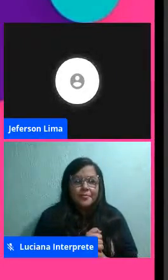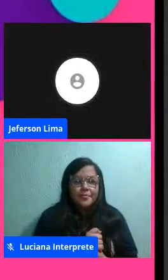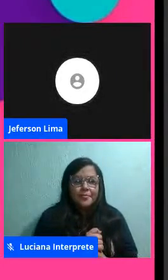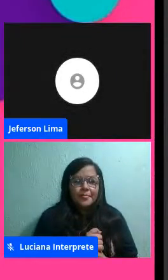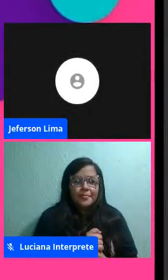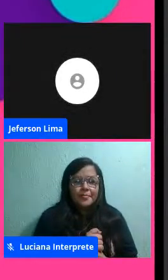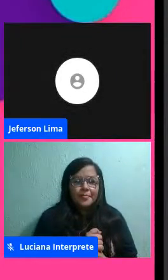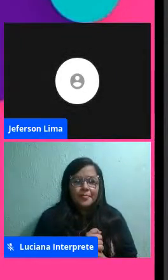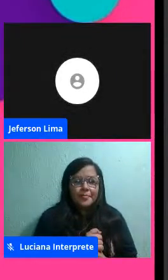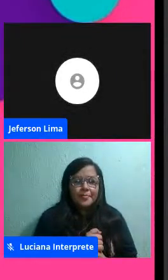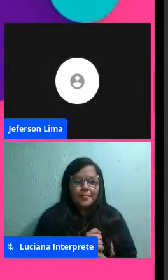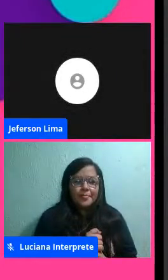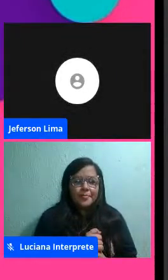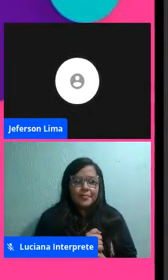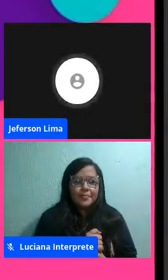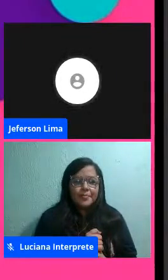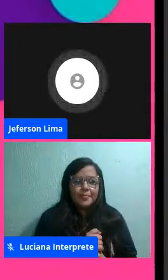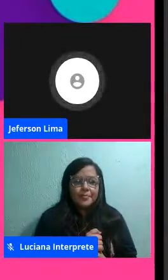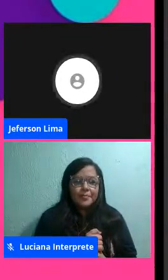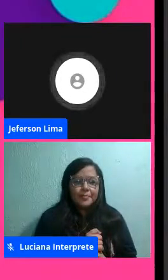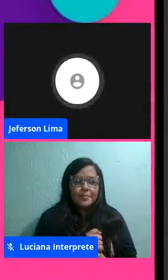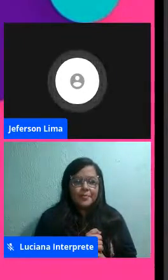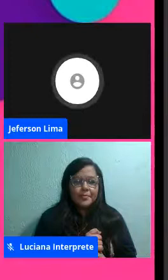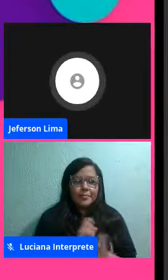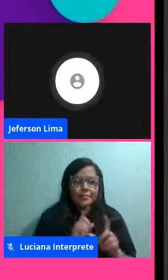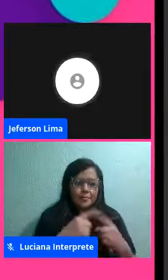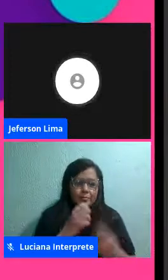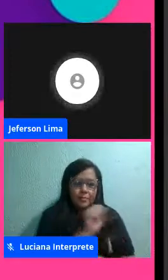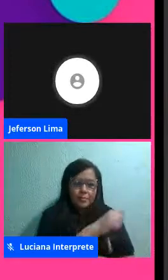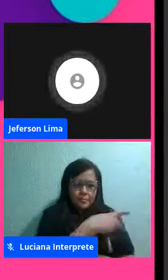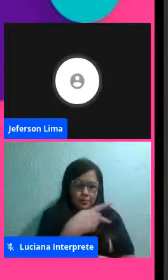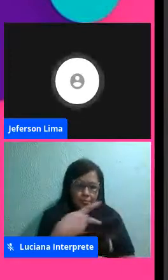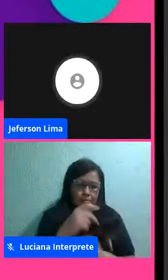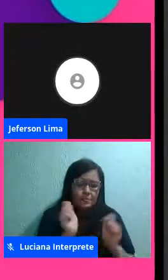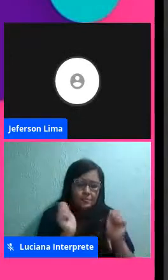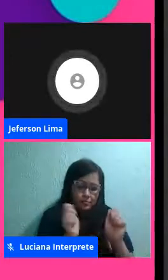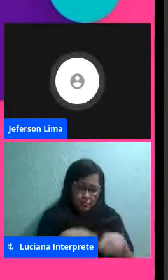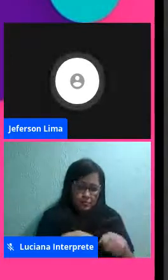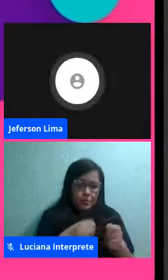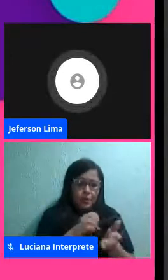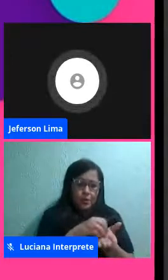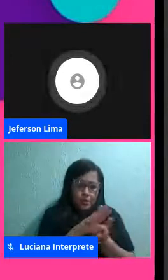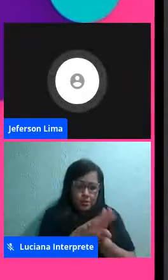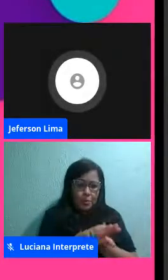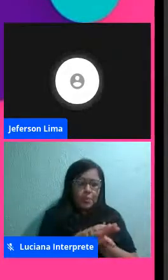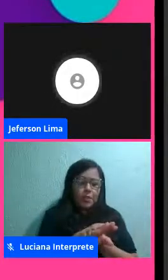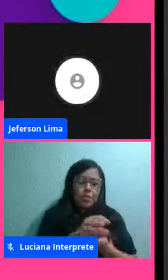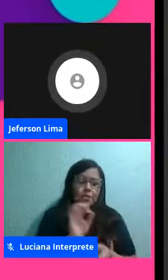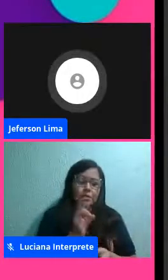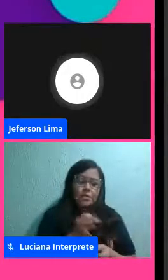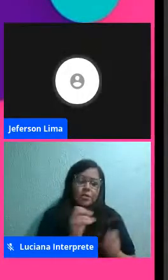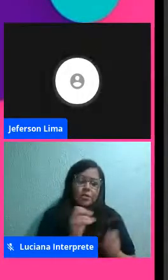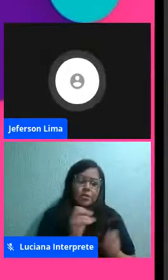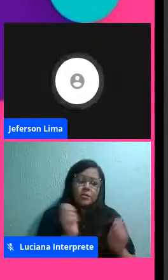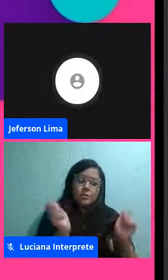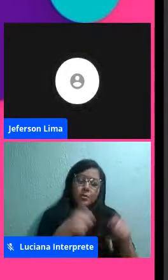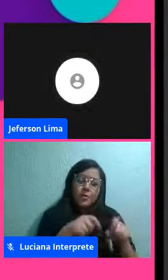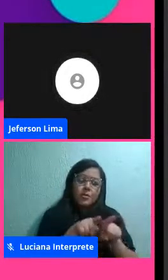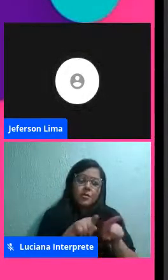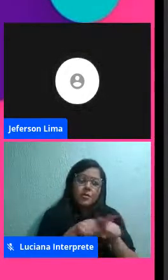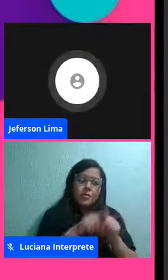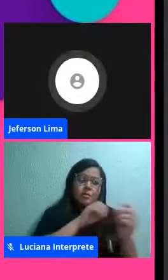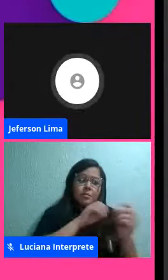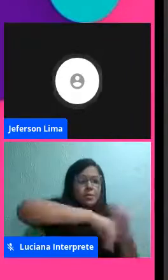Certo? Nossa app aqui a gente pode exportar. Sim, a gente pode misturar Firebase com um monte de coisa.